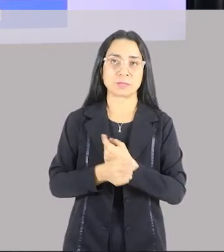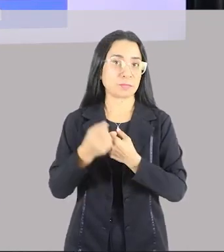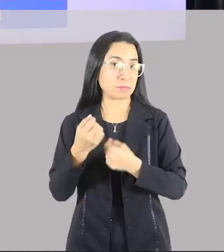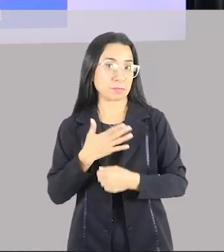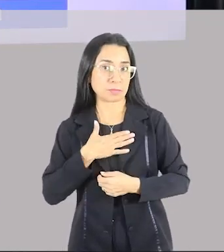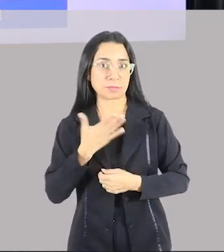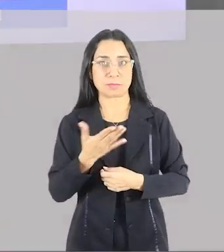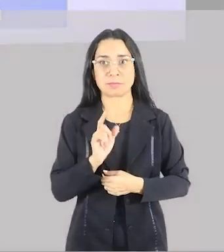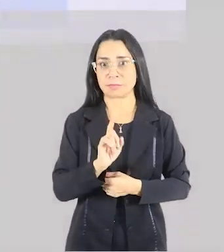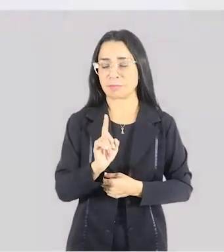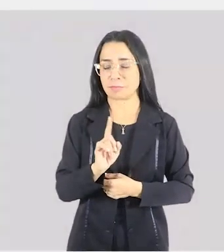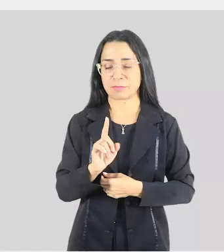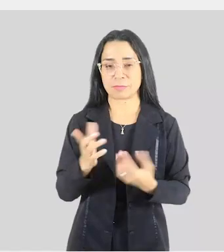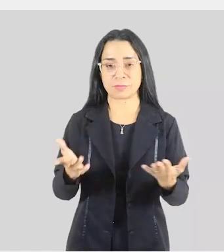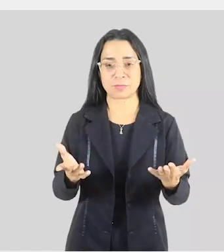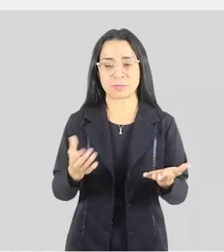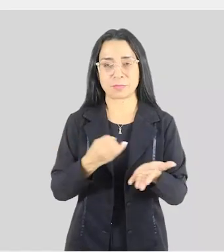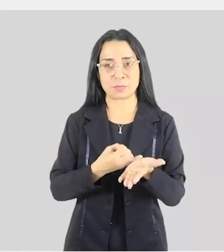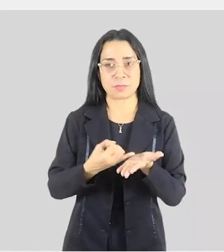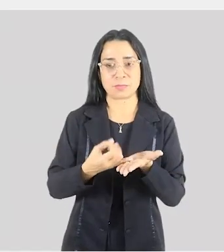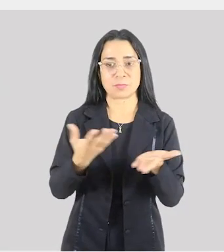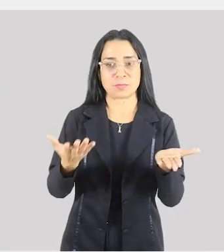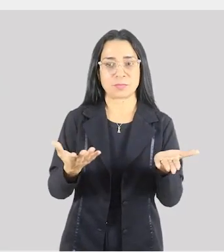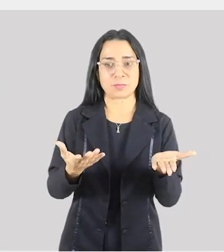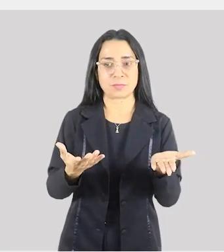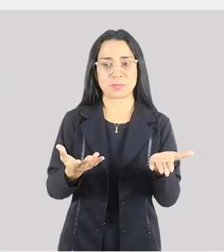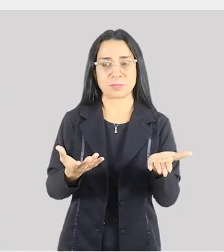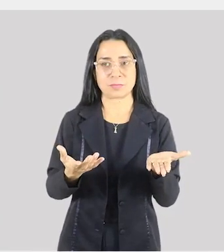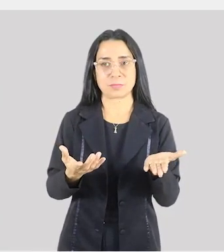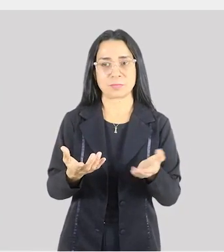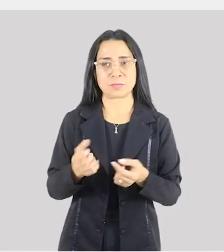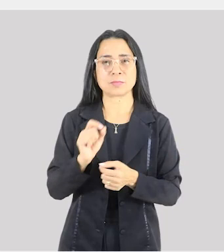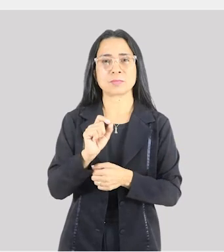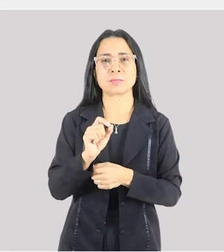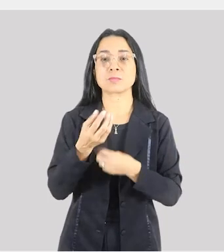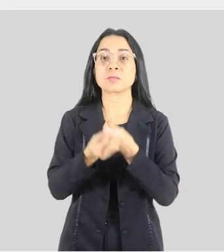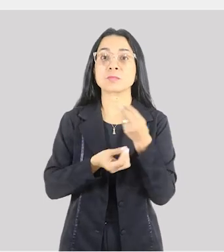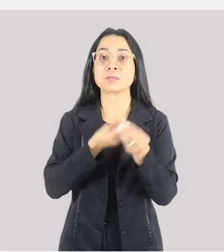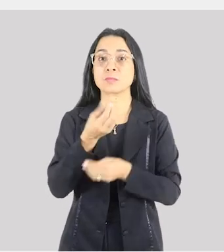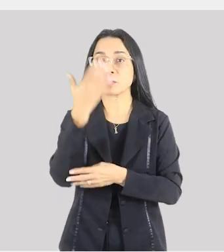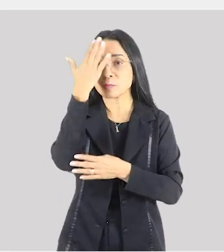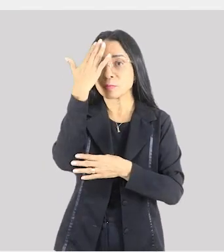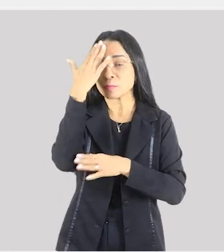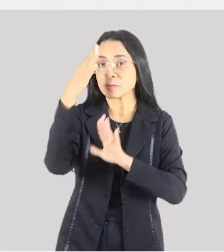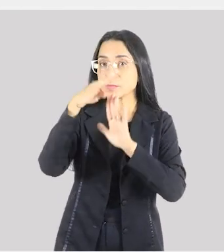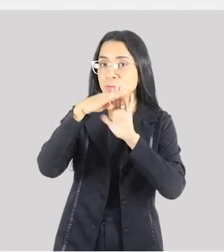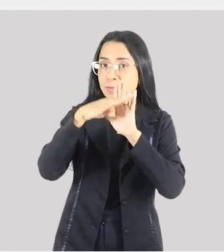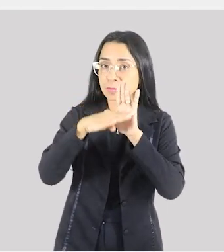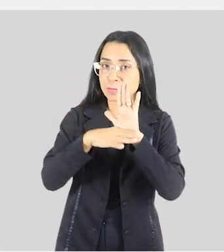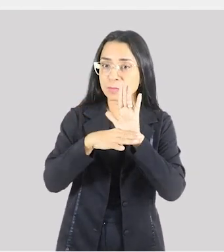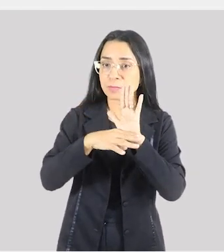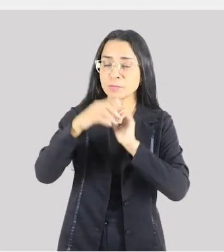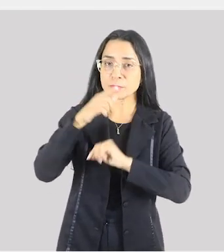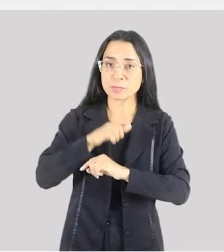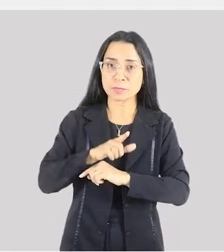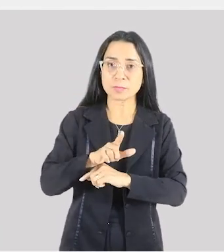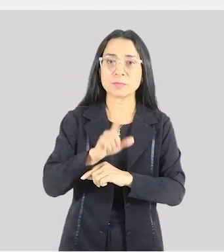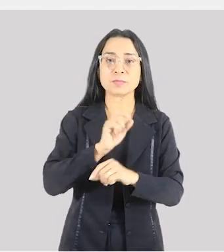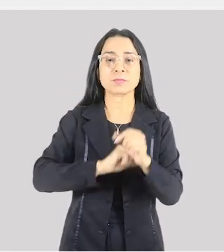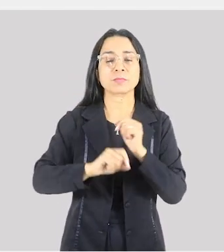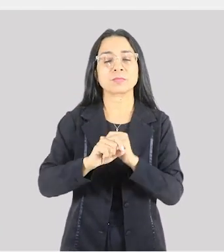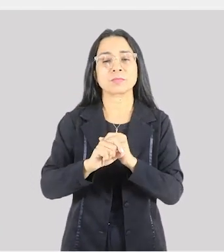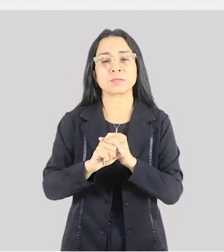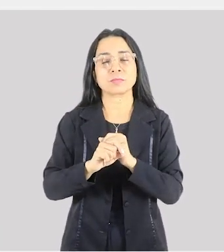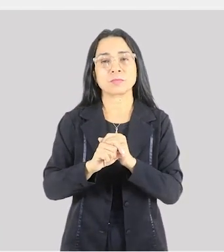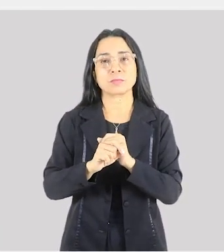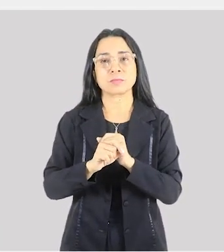espantá-los de início. O raciocínio para entender essa classificação tem que ser, novamente, como tudo no direito